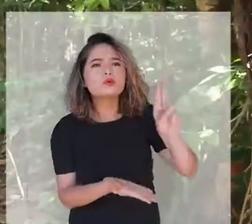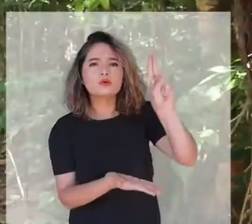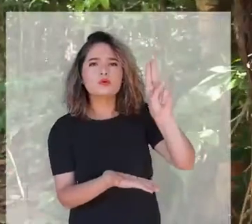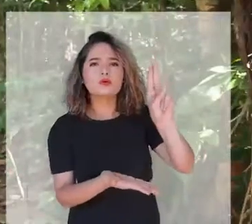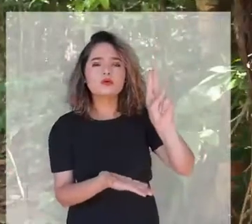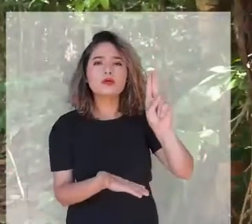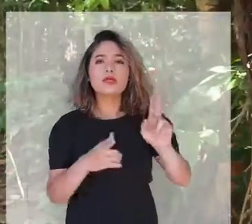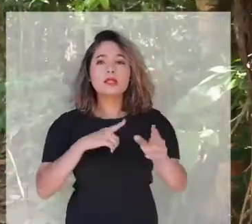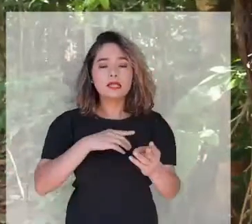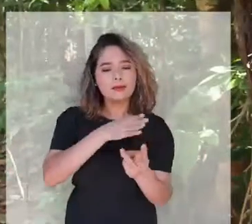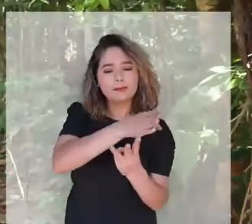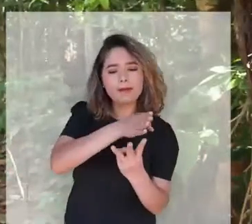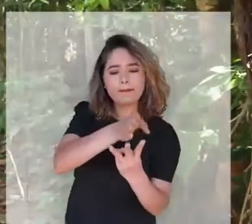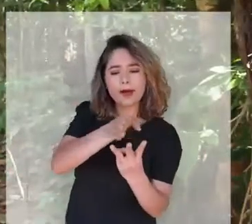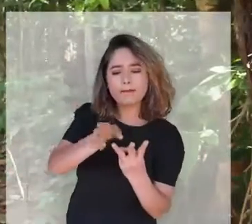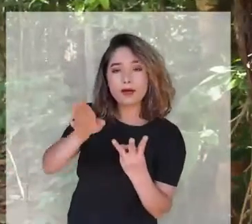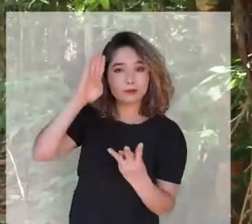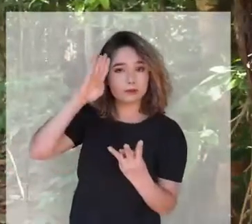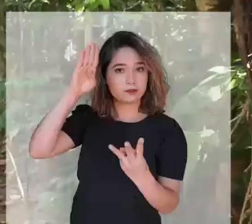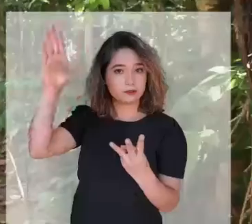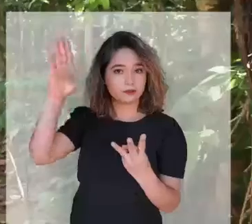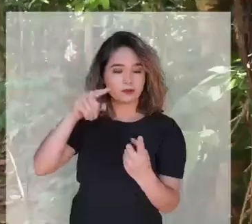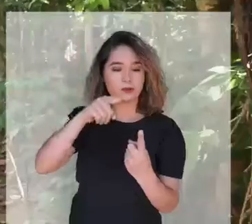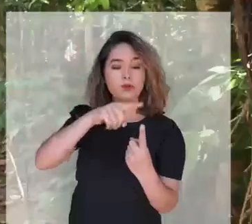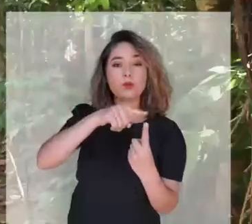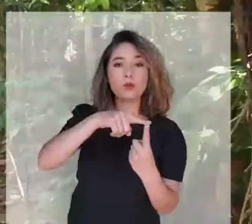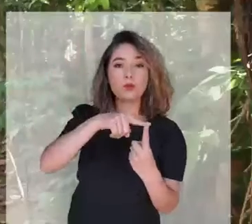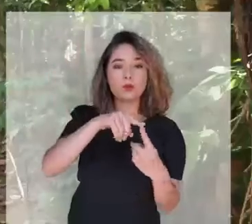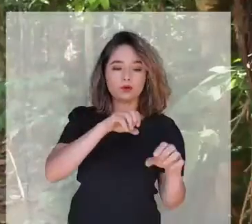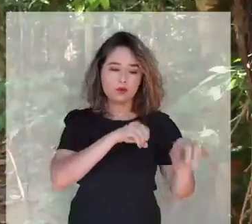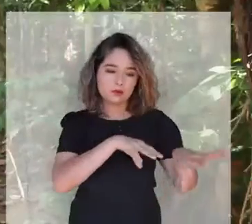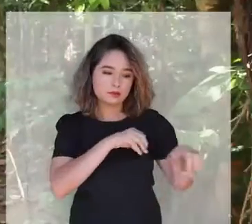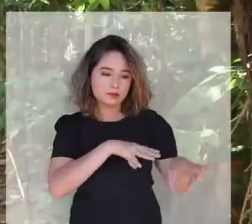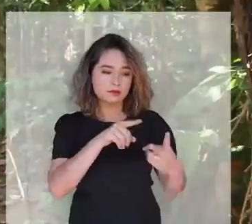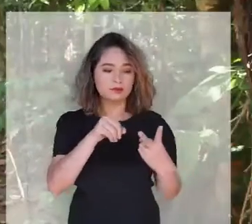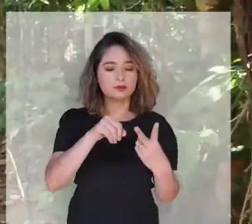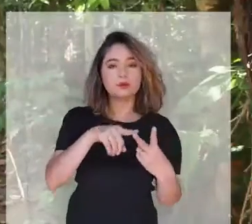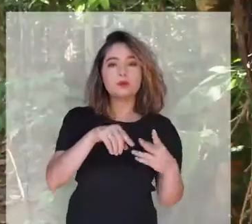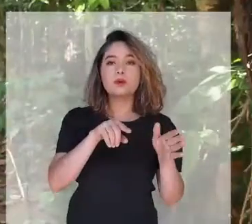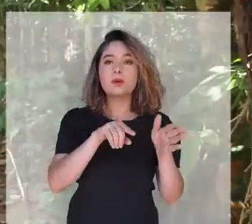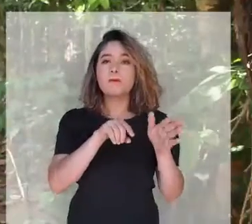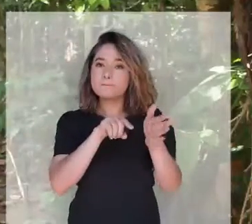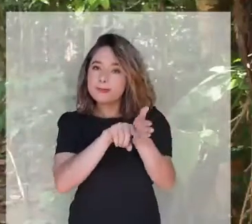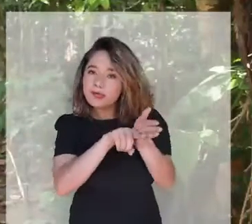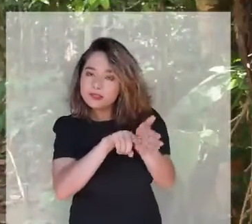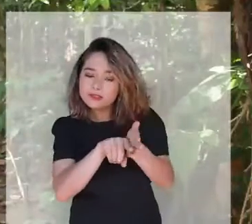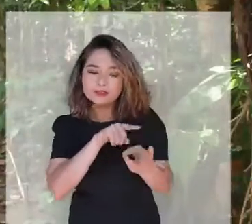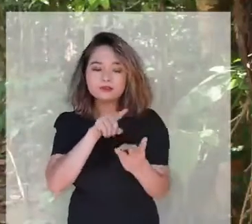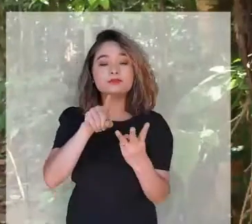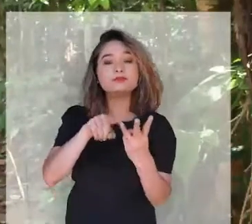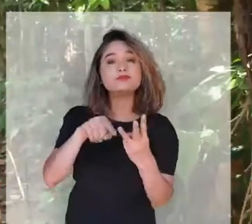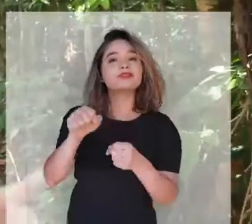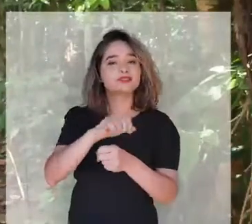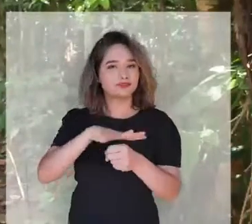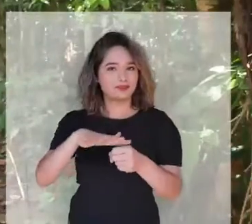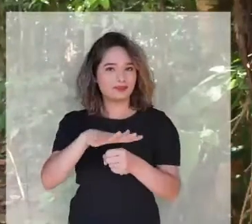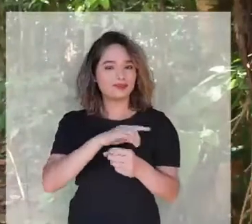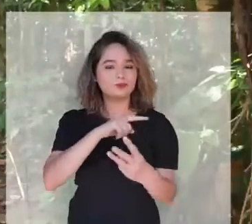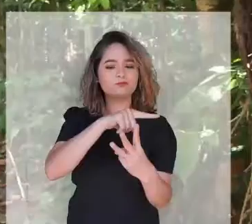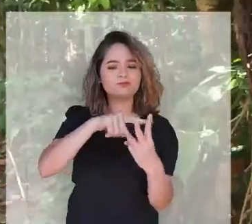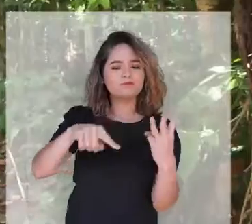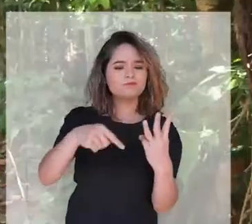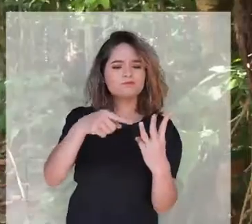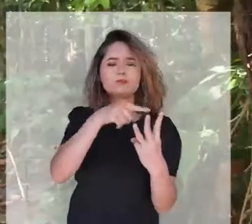extensão universitária é a indissociabilidade com o ensino e com a pesquisa. Mas, de fato, como é que isso se